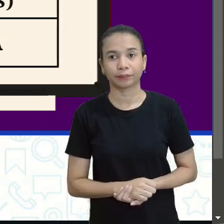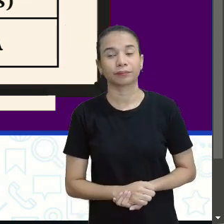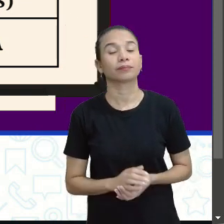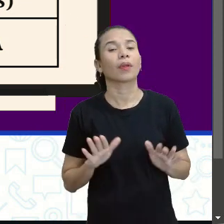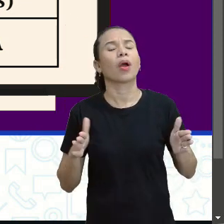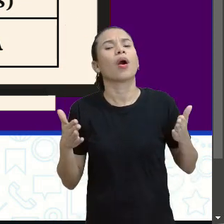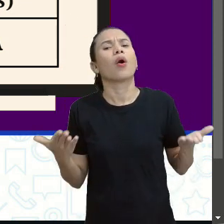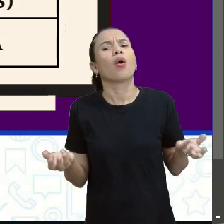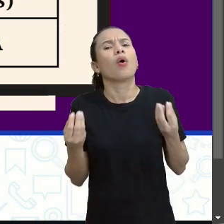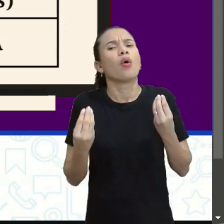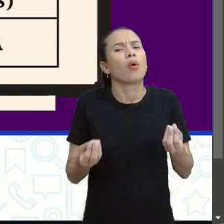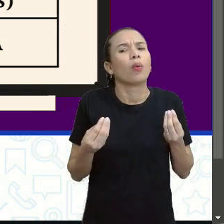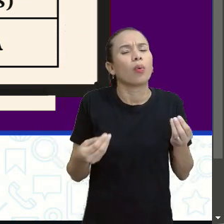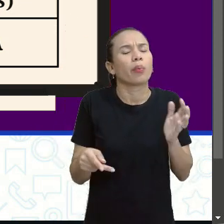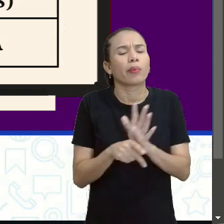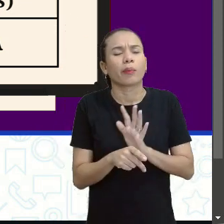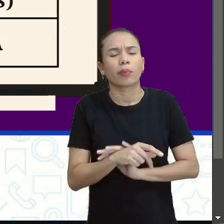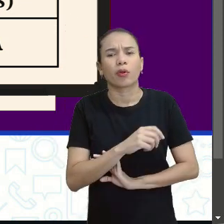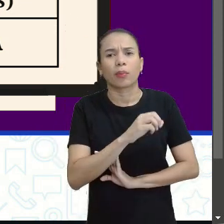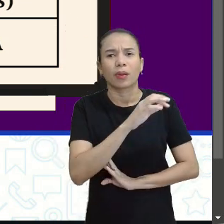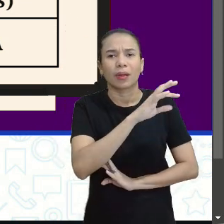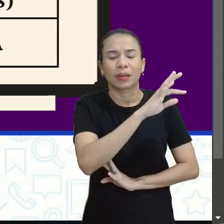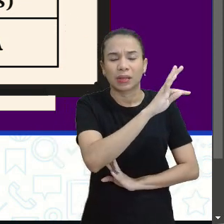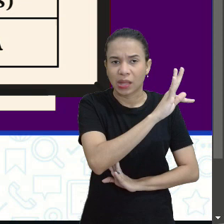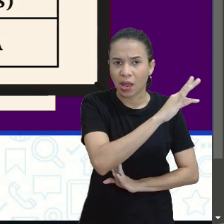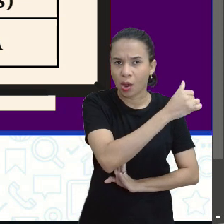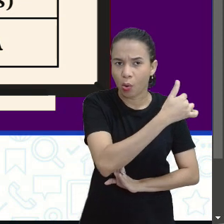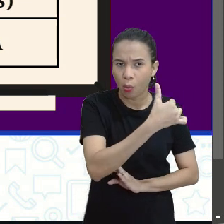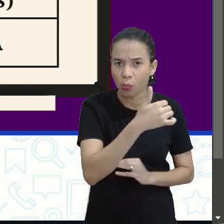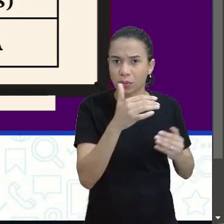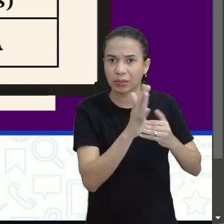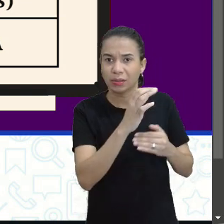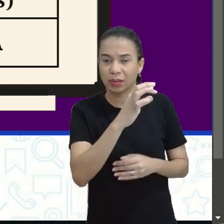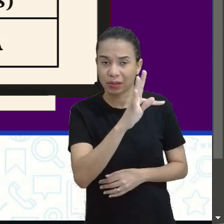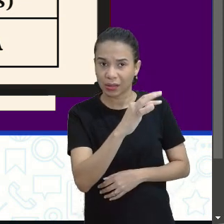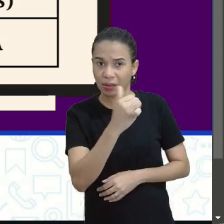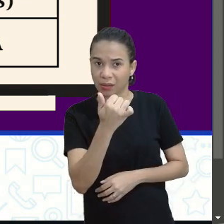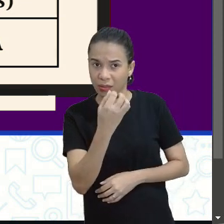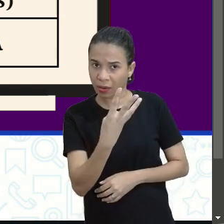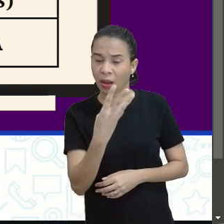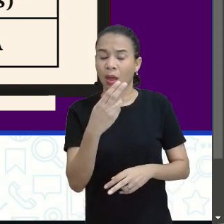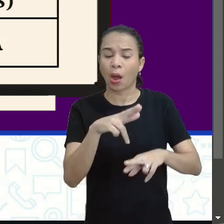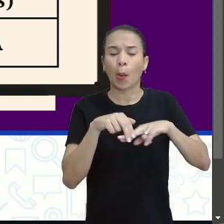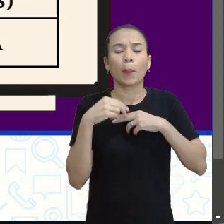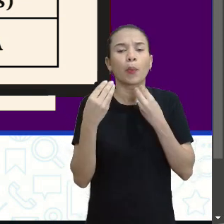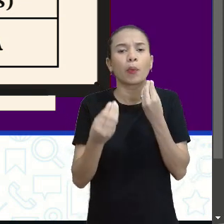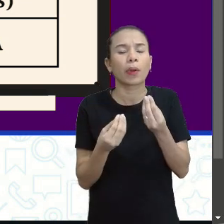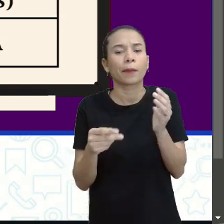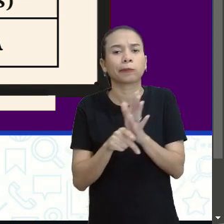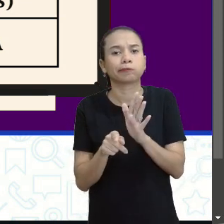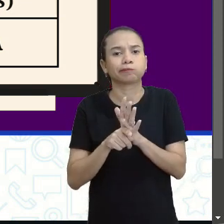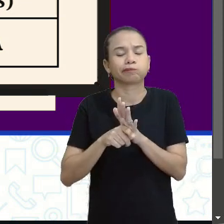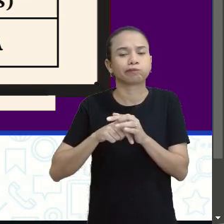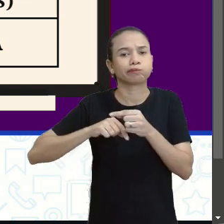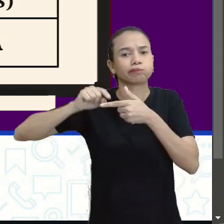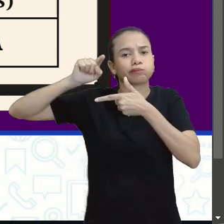Então, por que de T11 a T13? Porque os graus, né, aí, de deficiência visual, eles